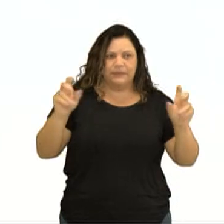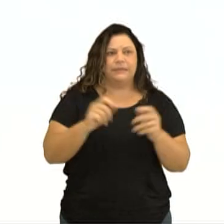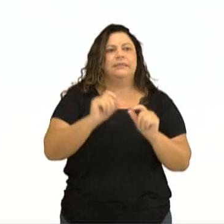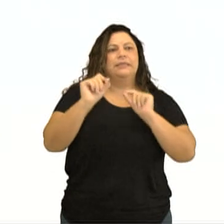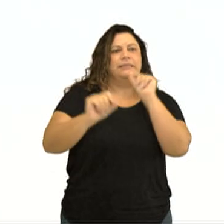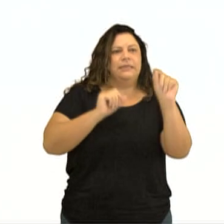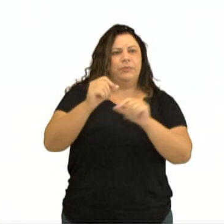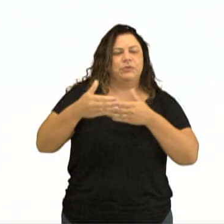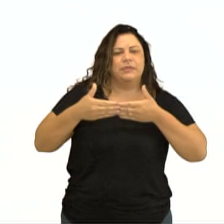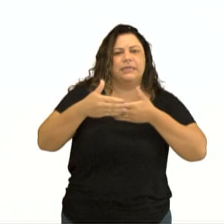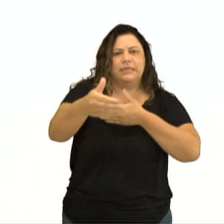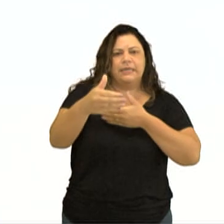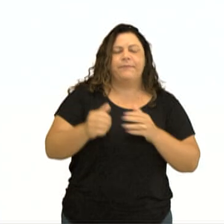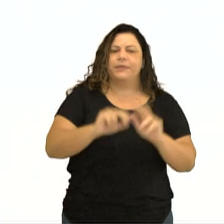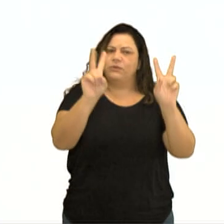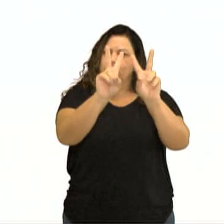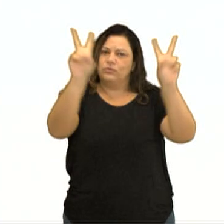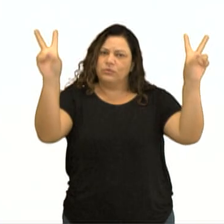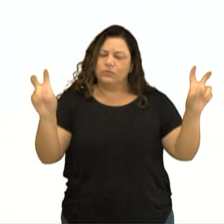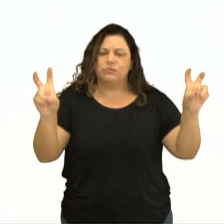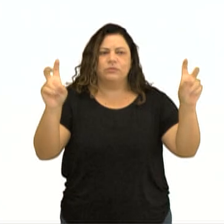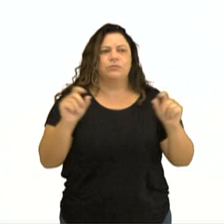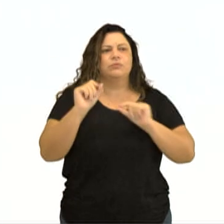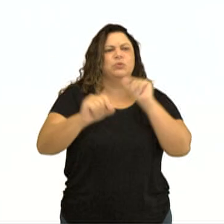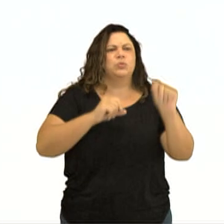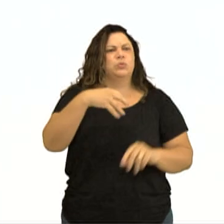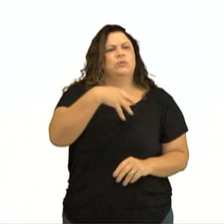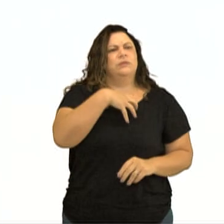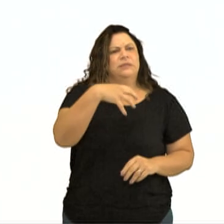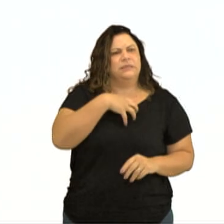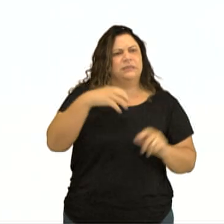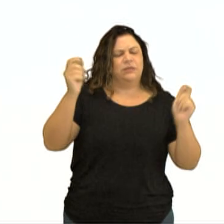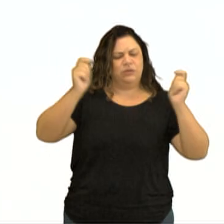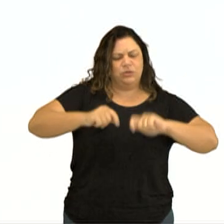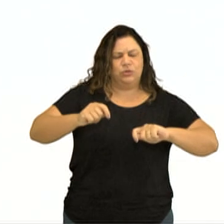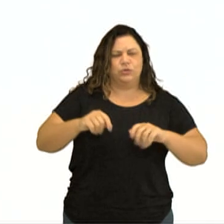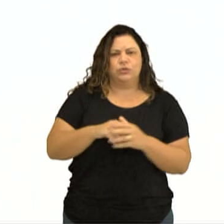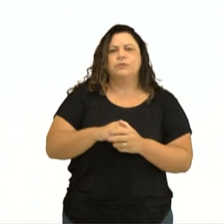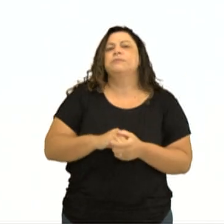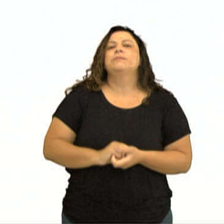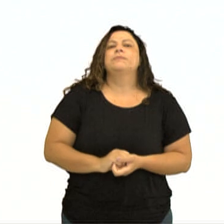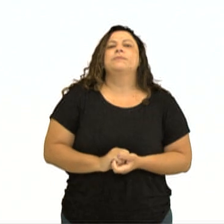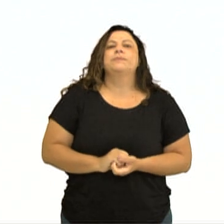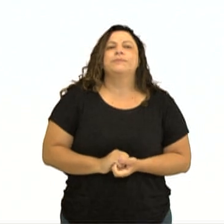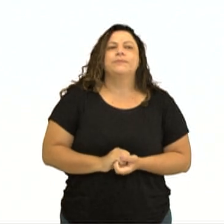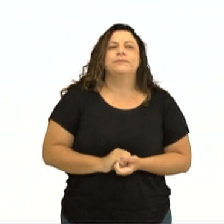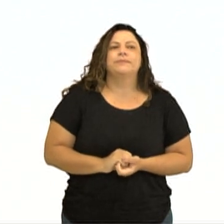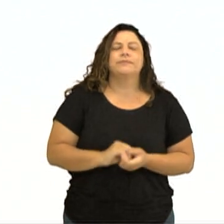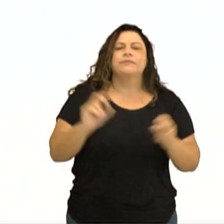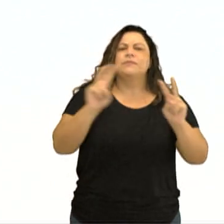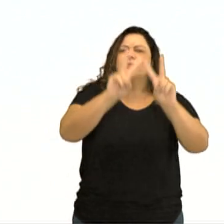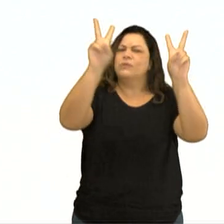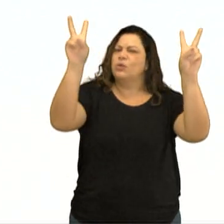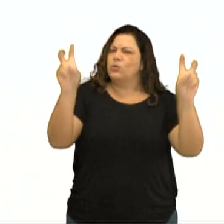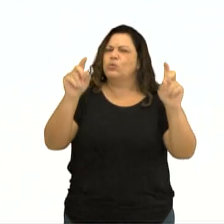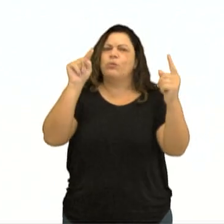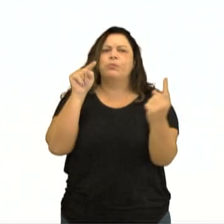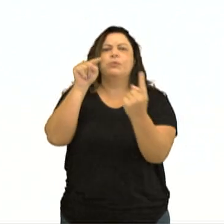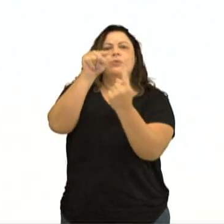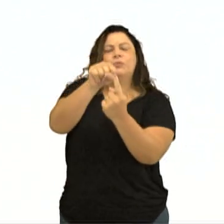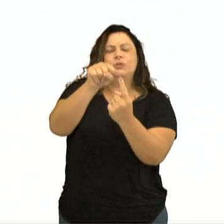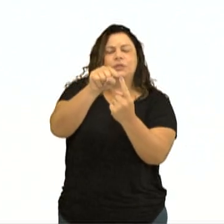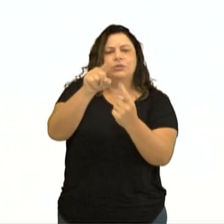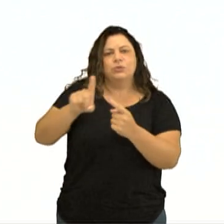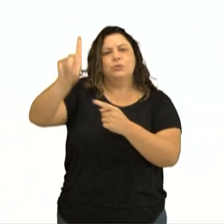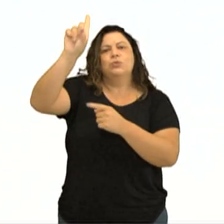de enunciados e pela relação de sentido que estabelecem. Sobre esse último objetivo, ele